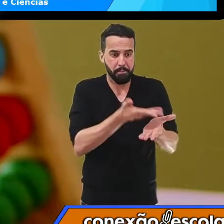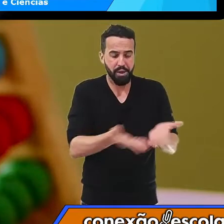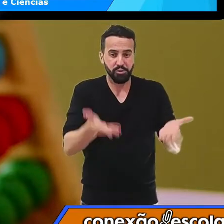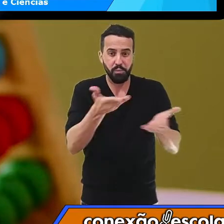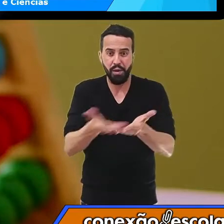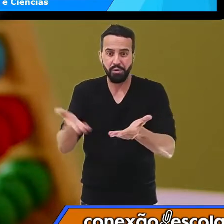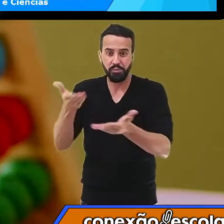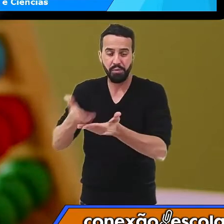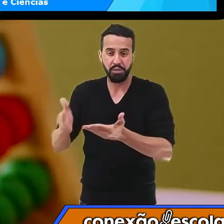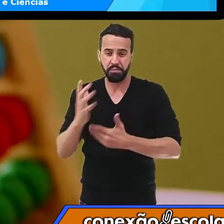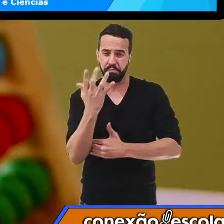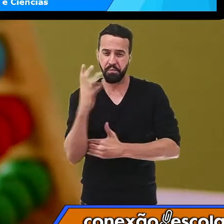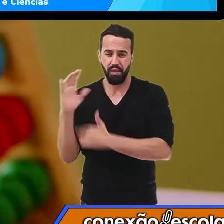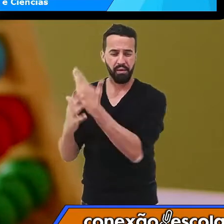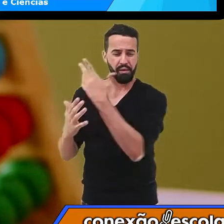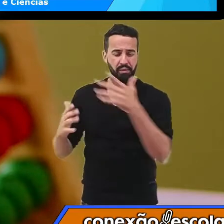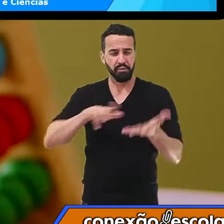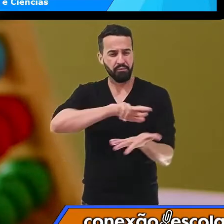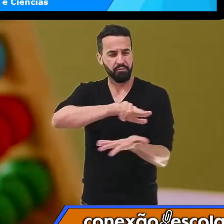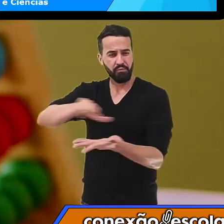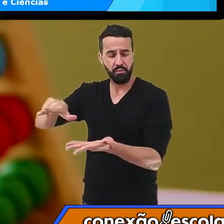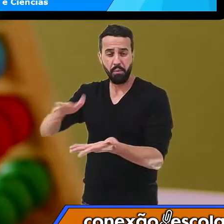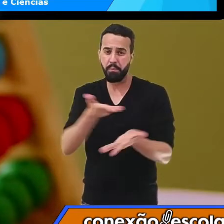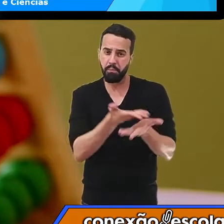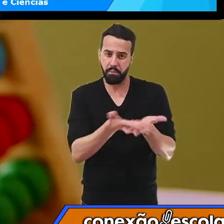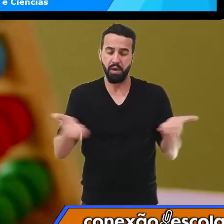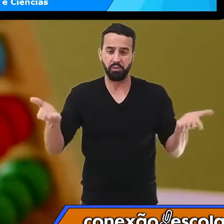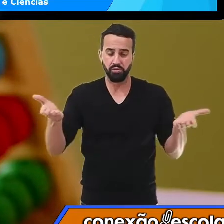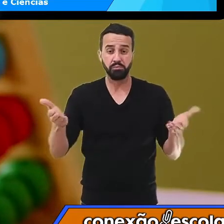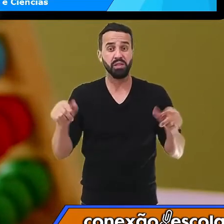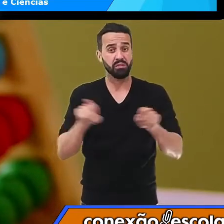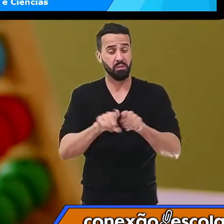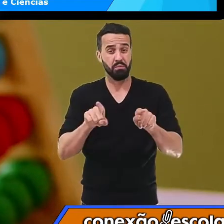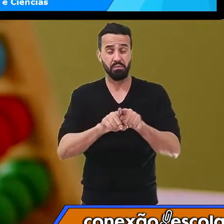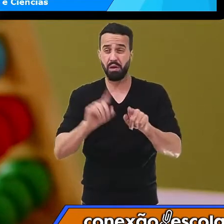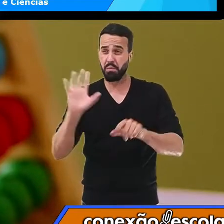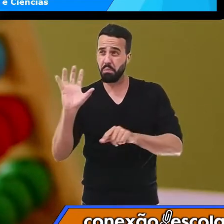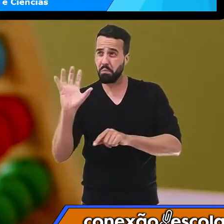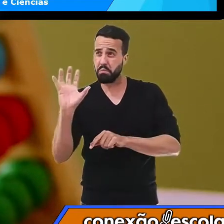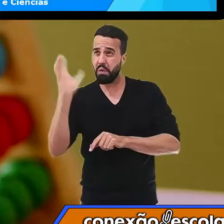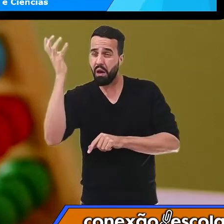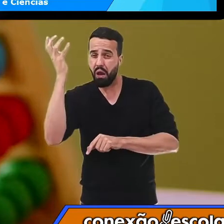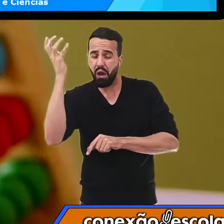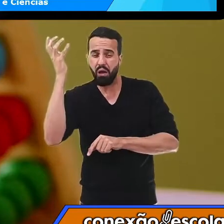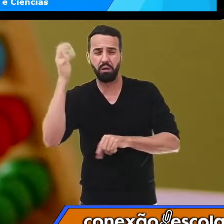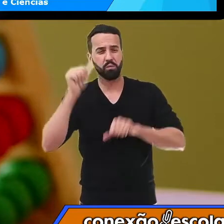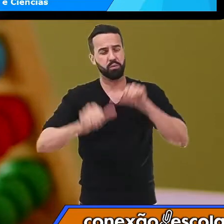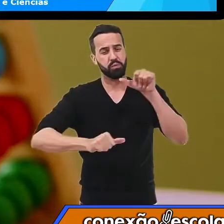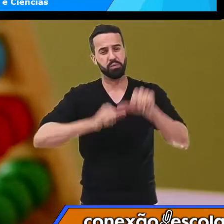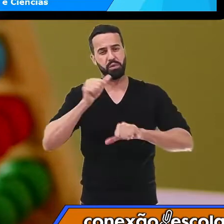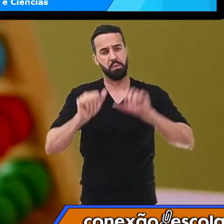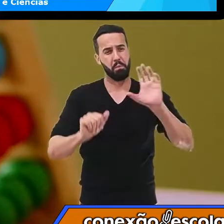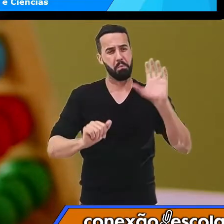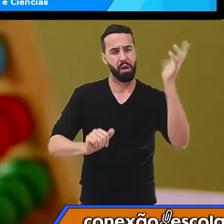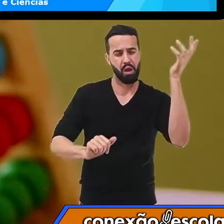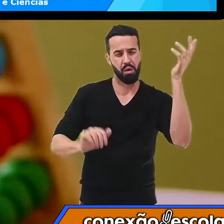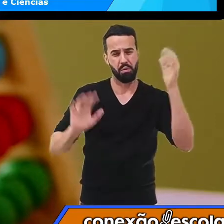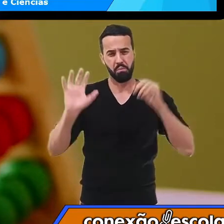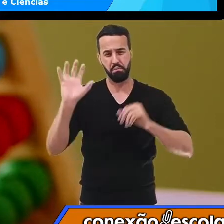e principalmente as mudanças climáticas, que também estão